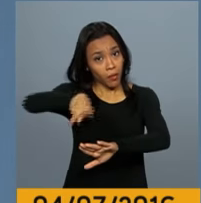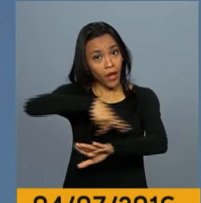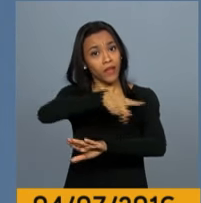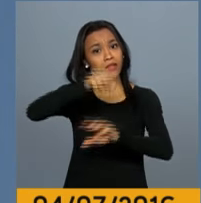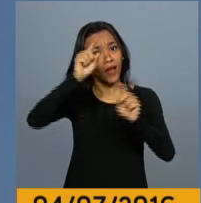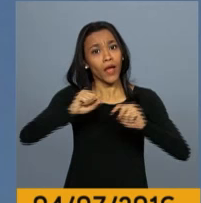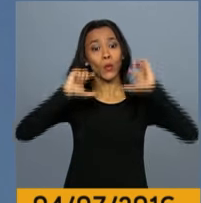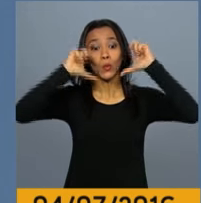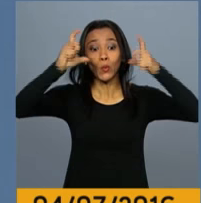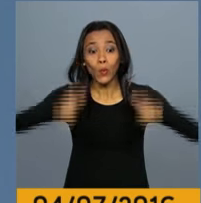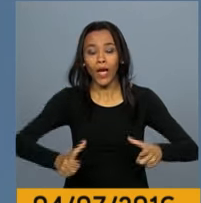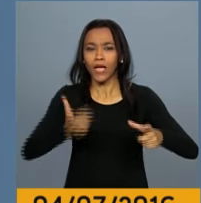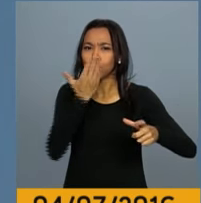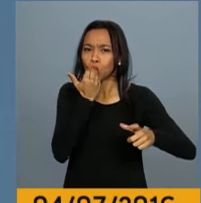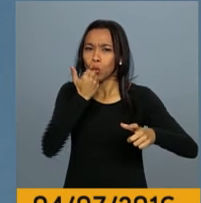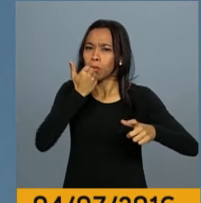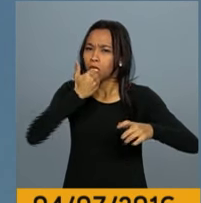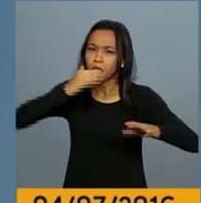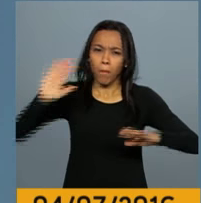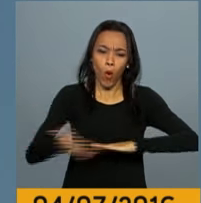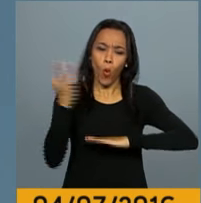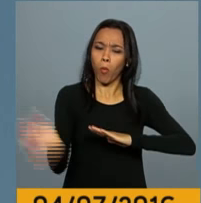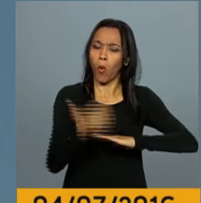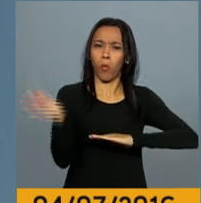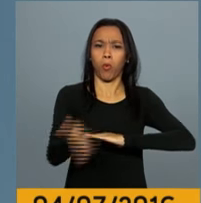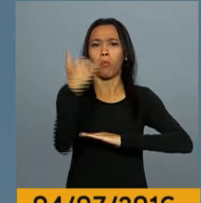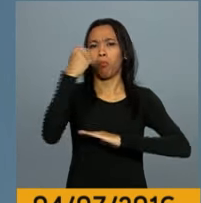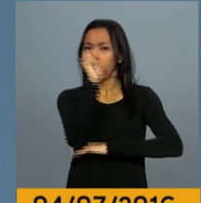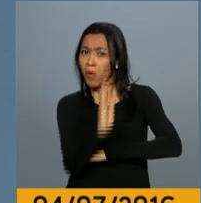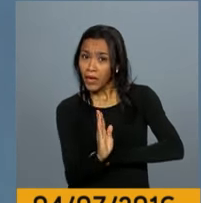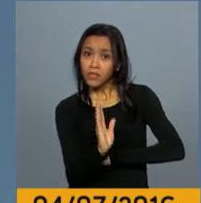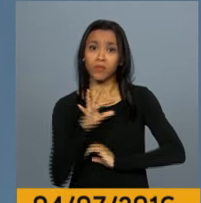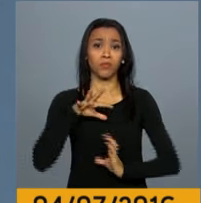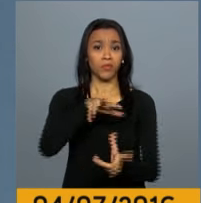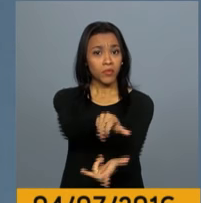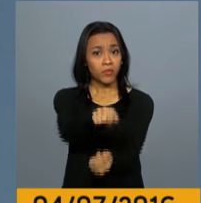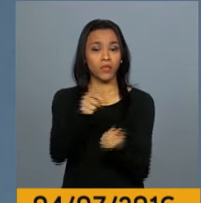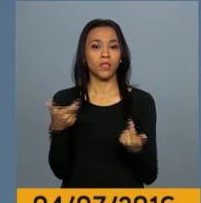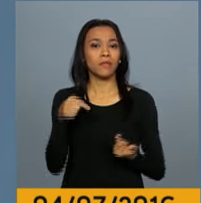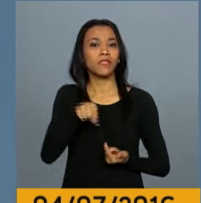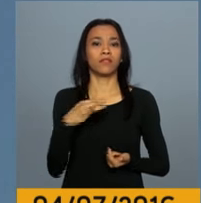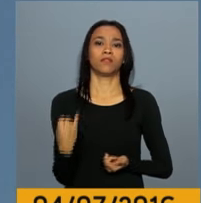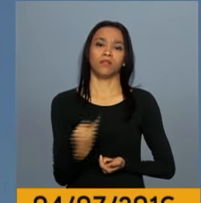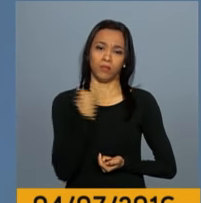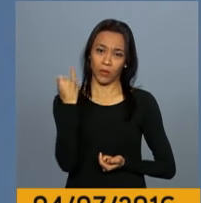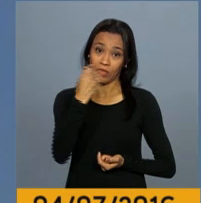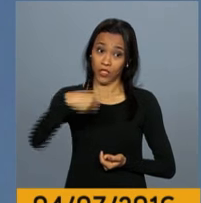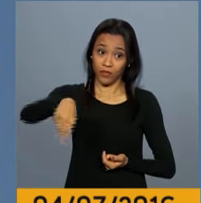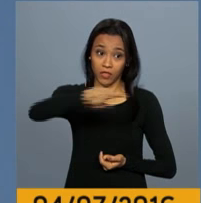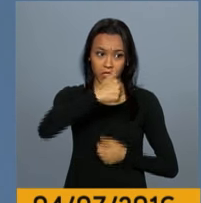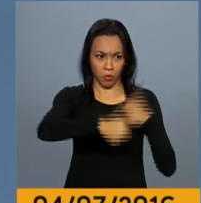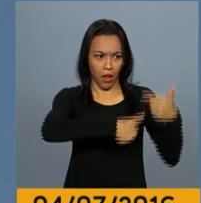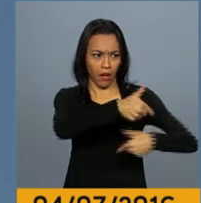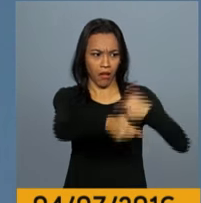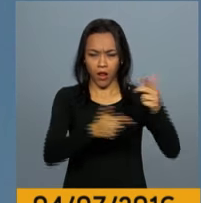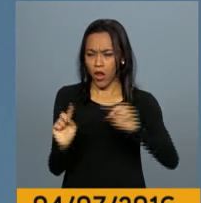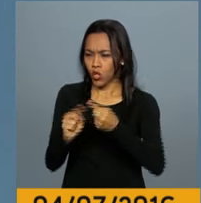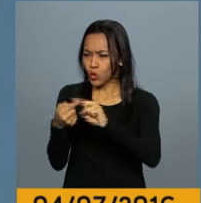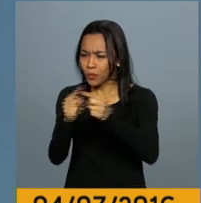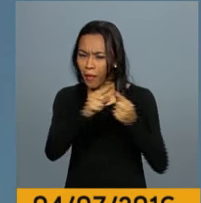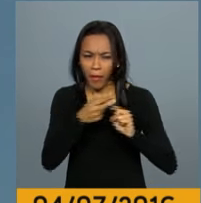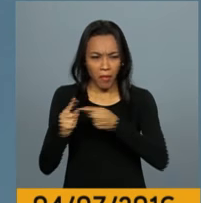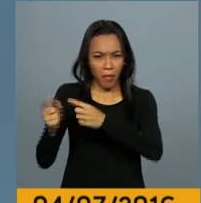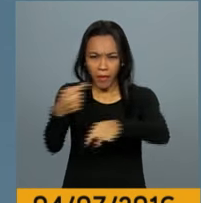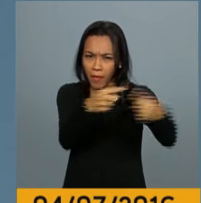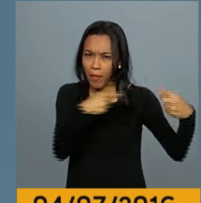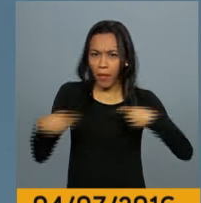grande celeiro de alimentos para o Brasil e para o mundo. Então, é uma coisa importantíssima que os senhores estão fazendo aqui e